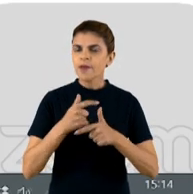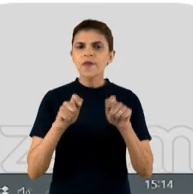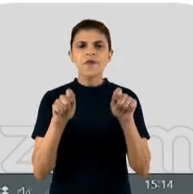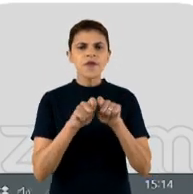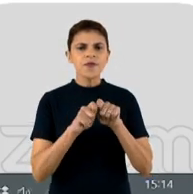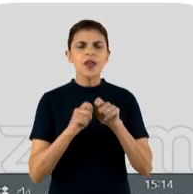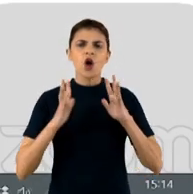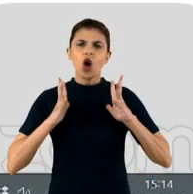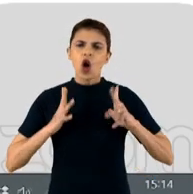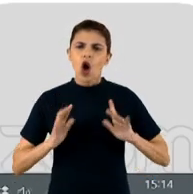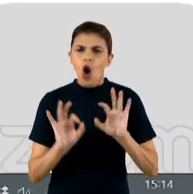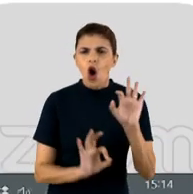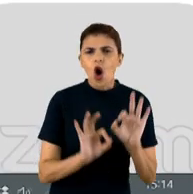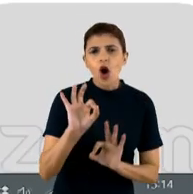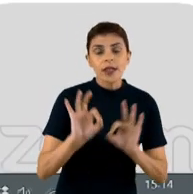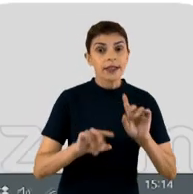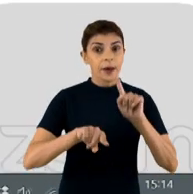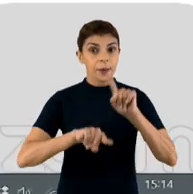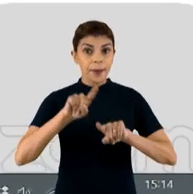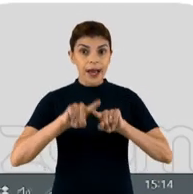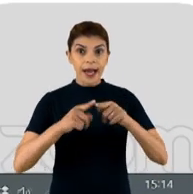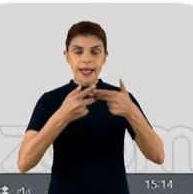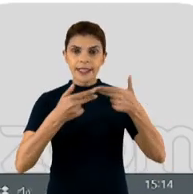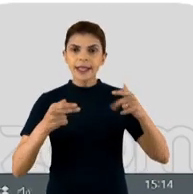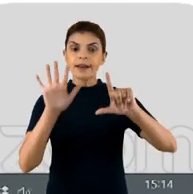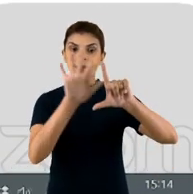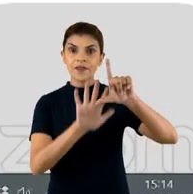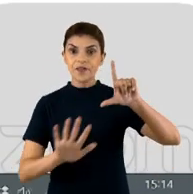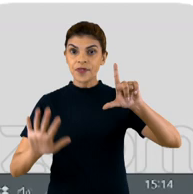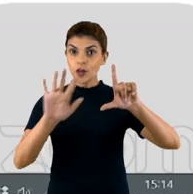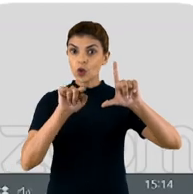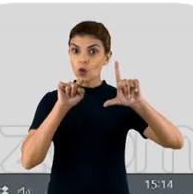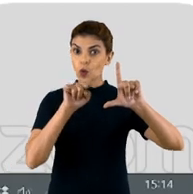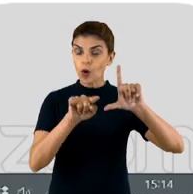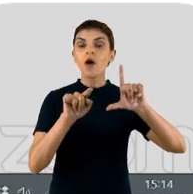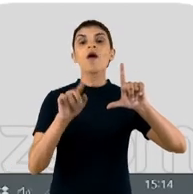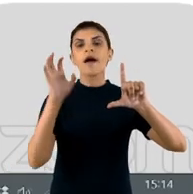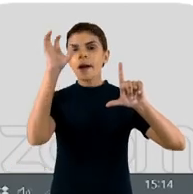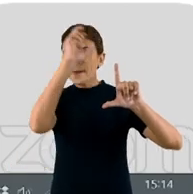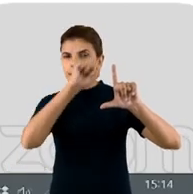foi organizar todo o material do curso no ambiente virtual de aprendizagem,